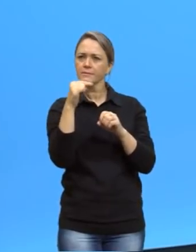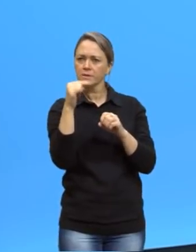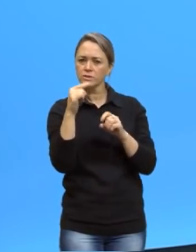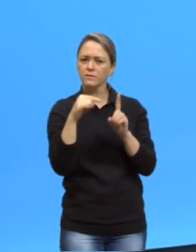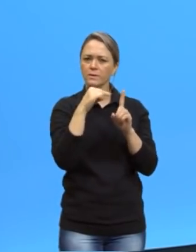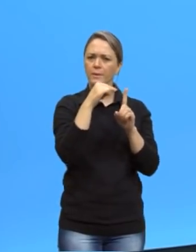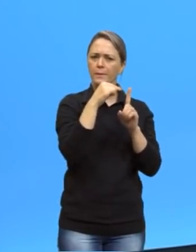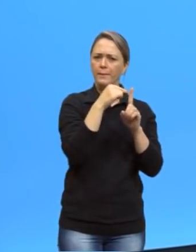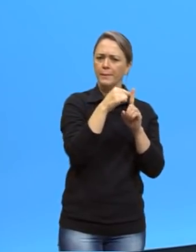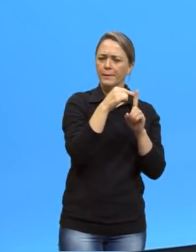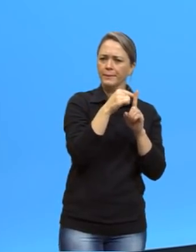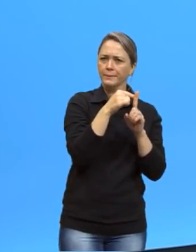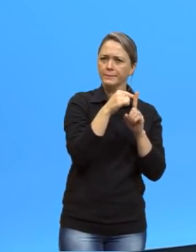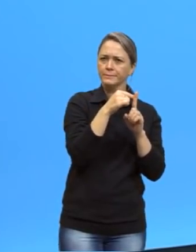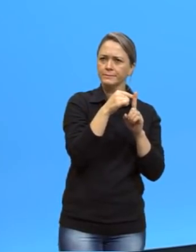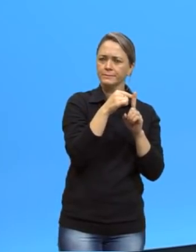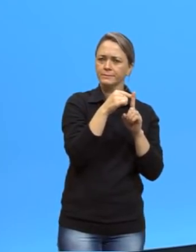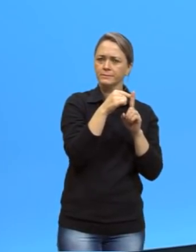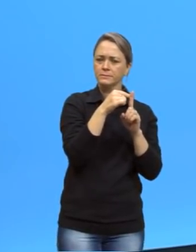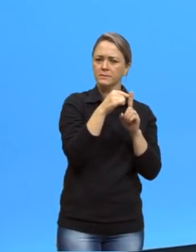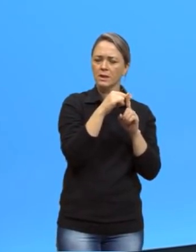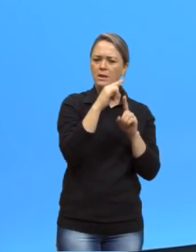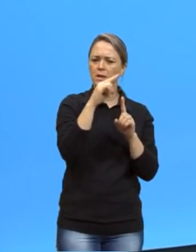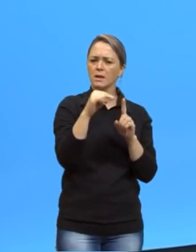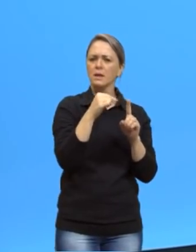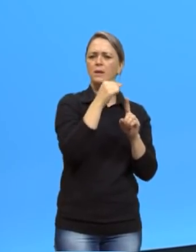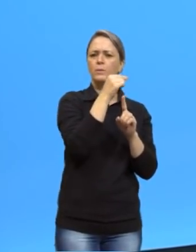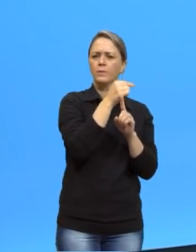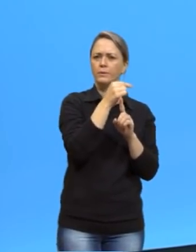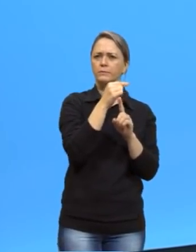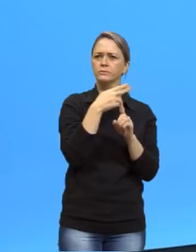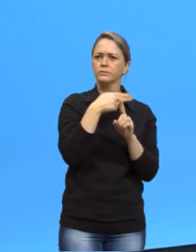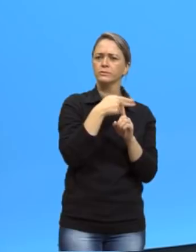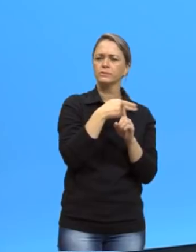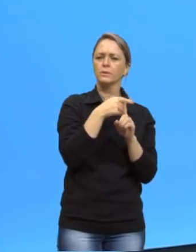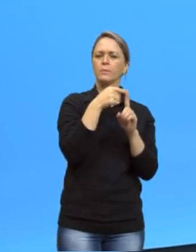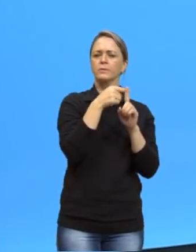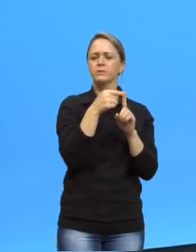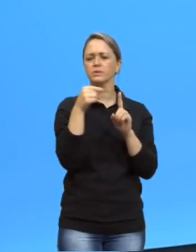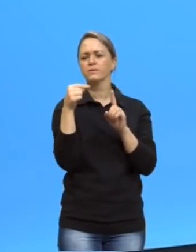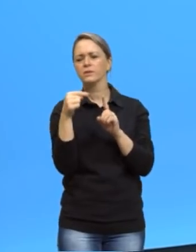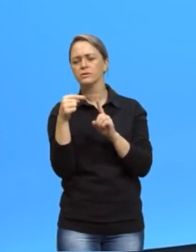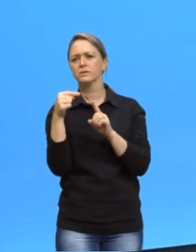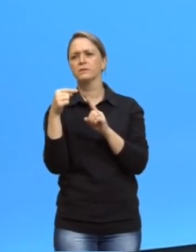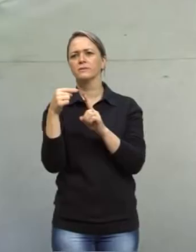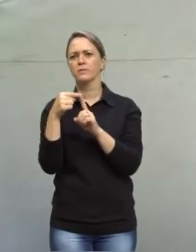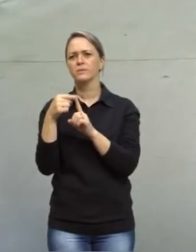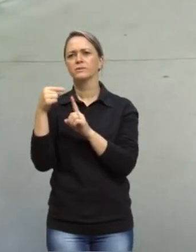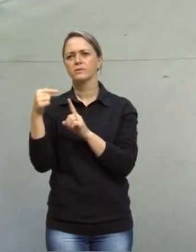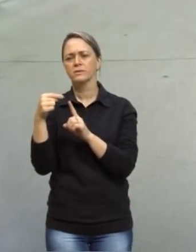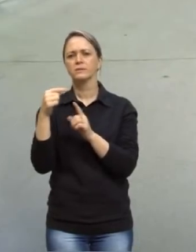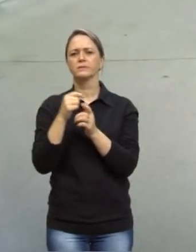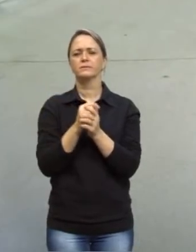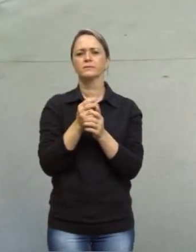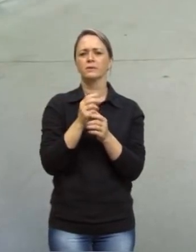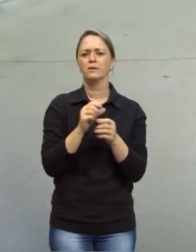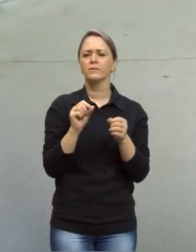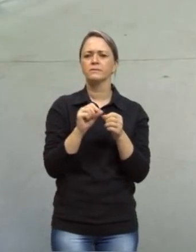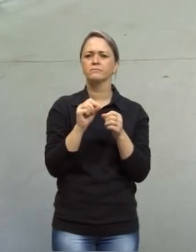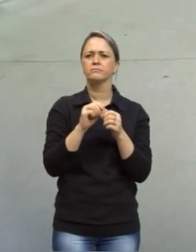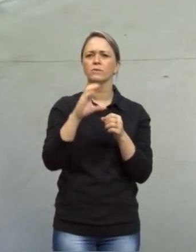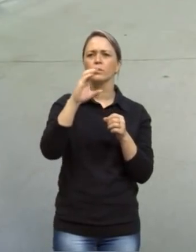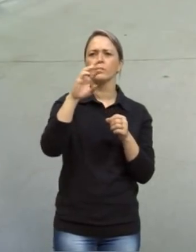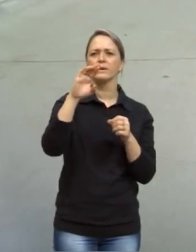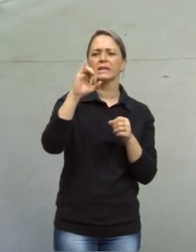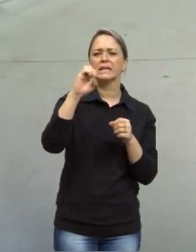positivos e as positivas com outra negativo e assim por diante ou seja um em um positivo negativo ou positivo negativo formando um